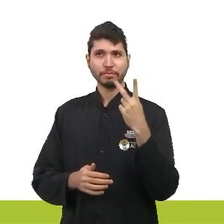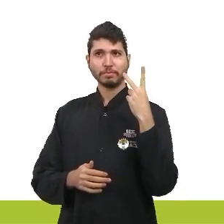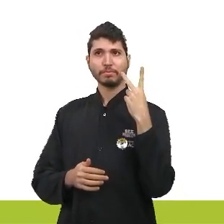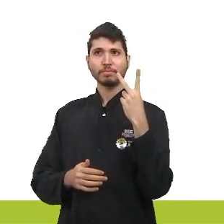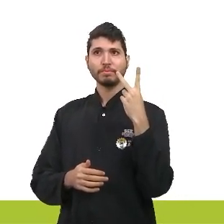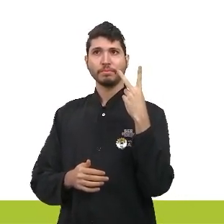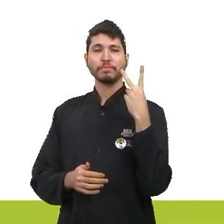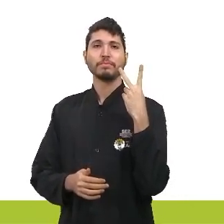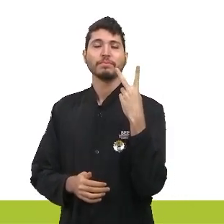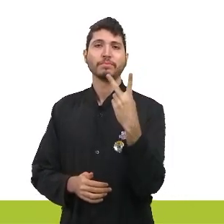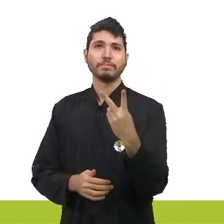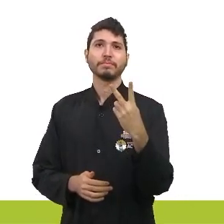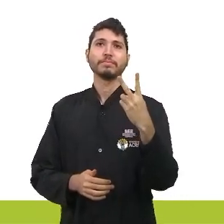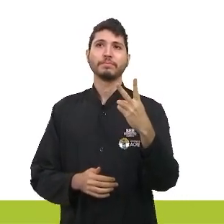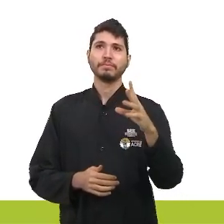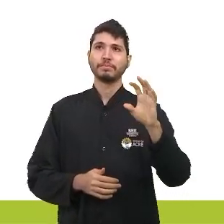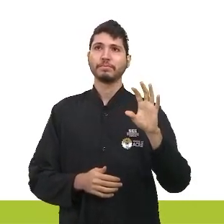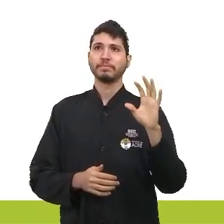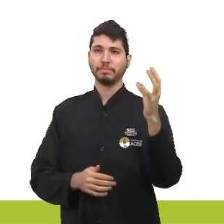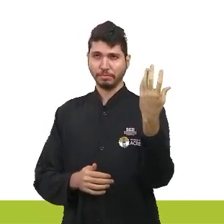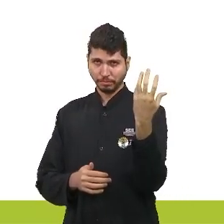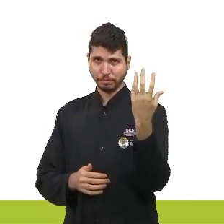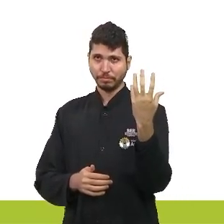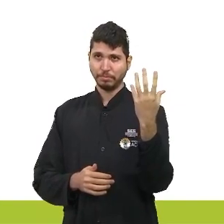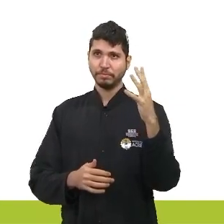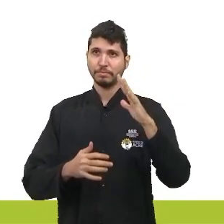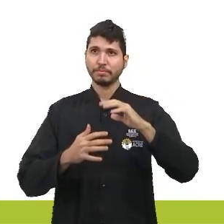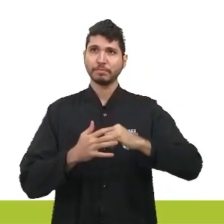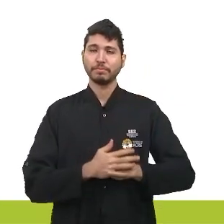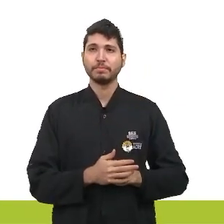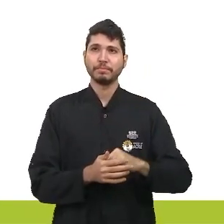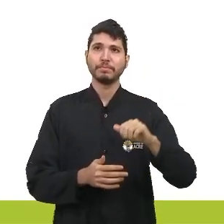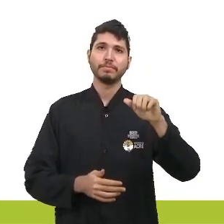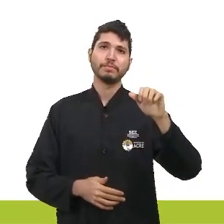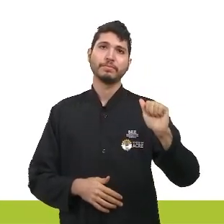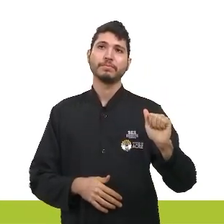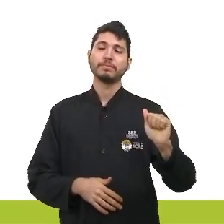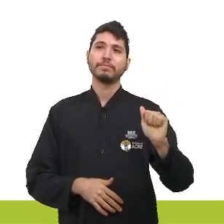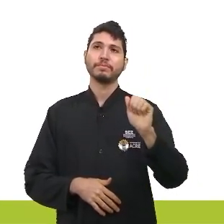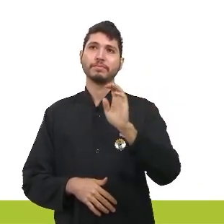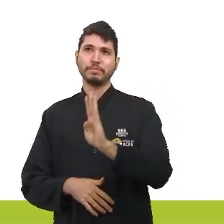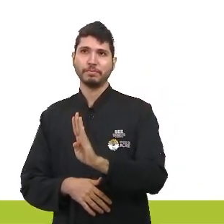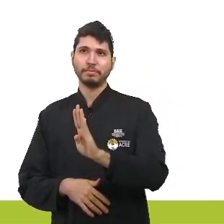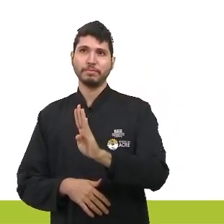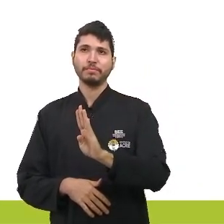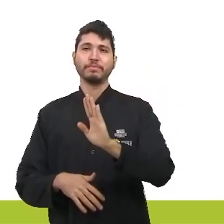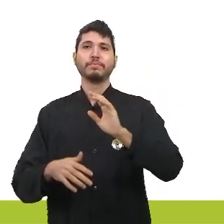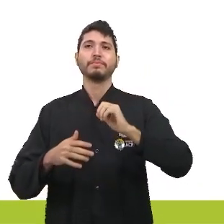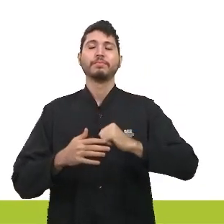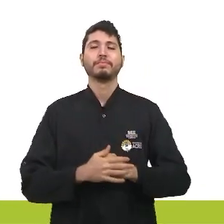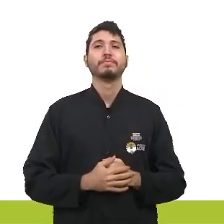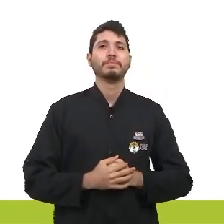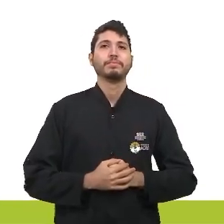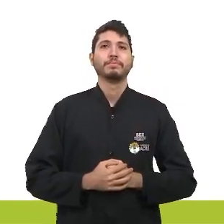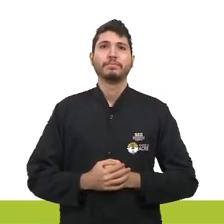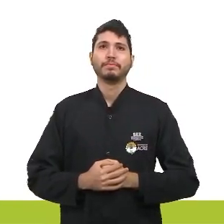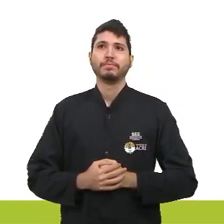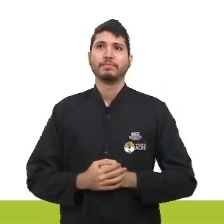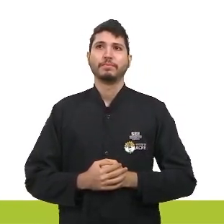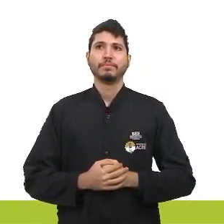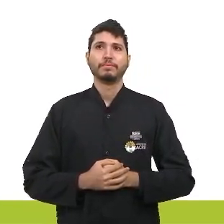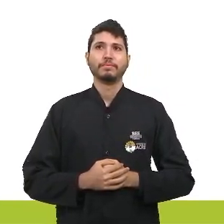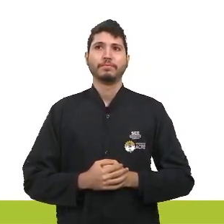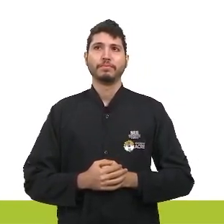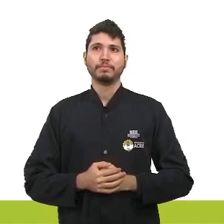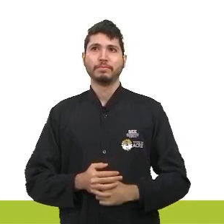nós tivermos que a probabilidade de ocorrer A, dado que ocorreu B, for igual à probabilidade de